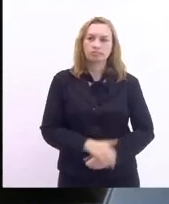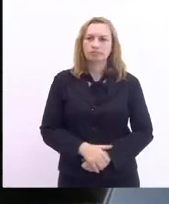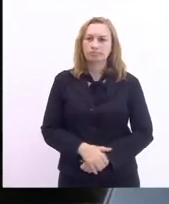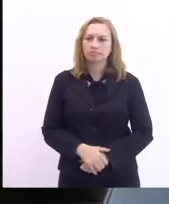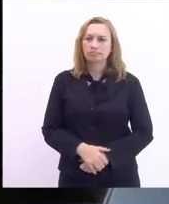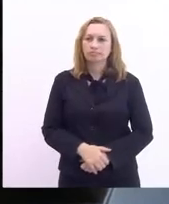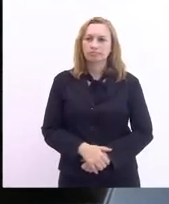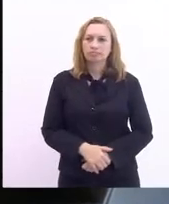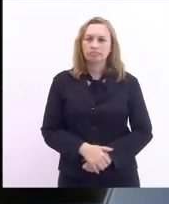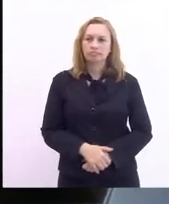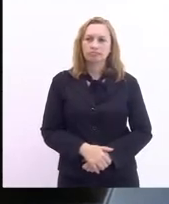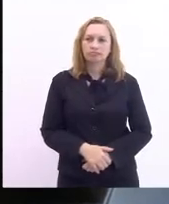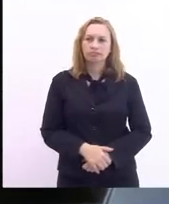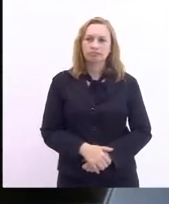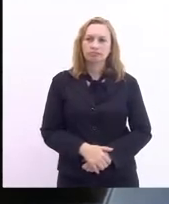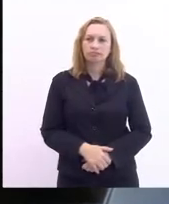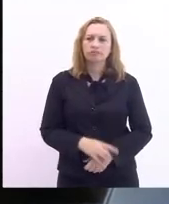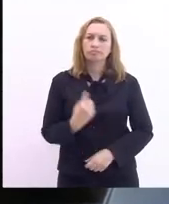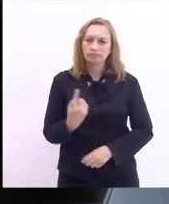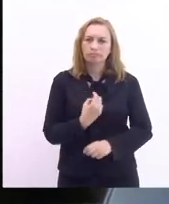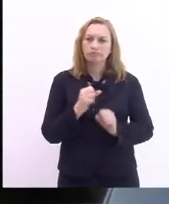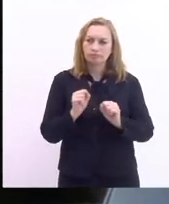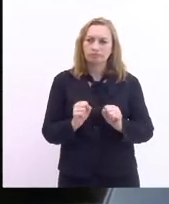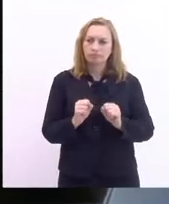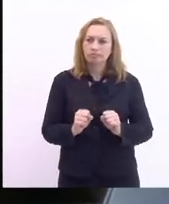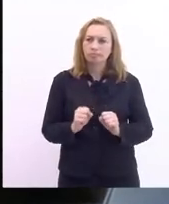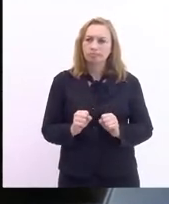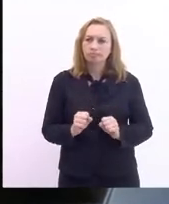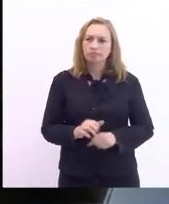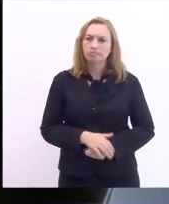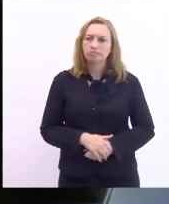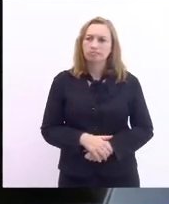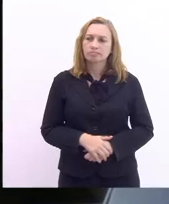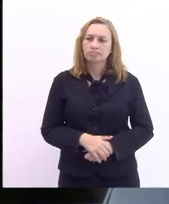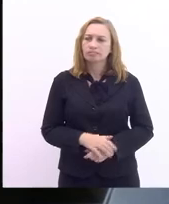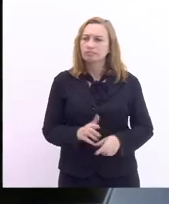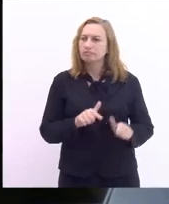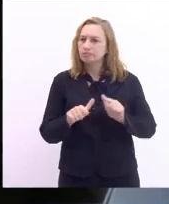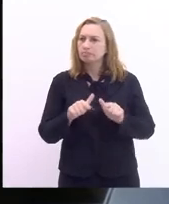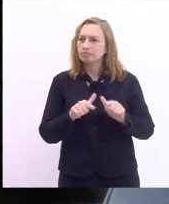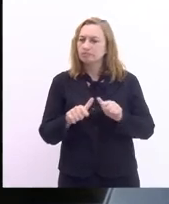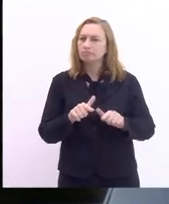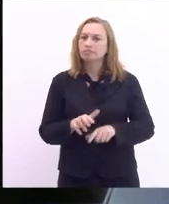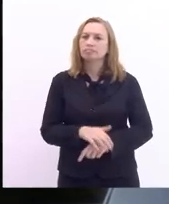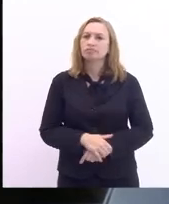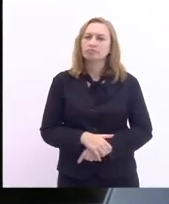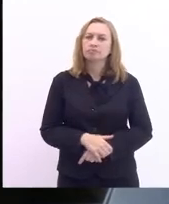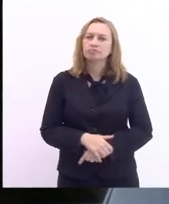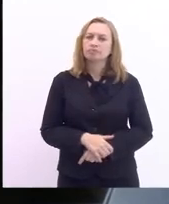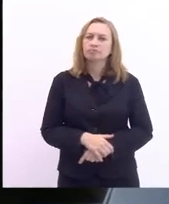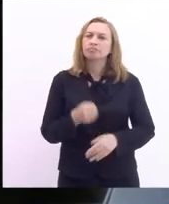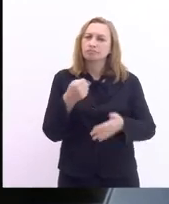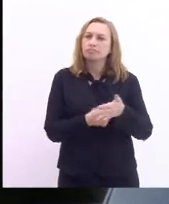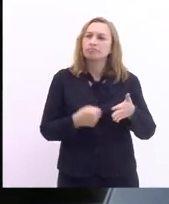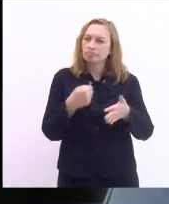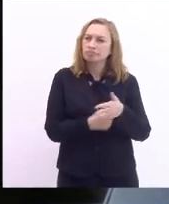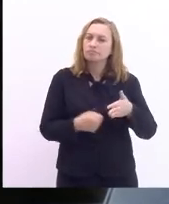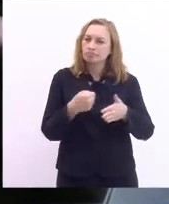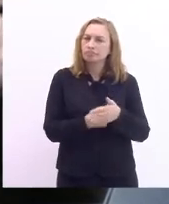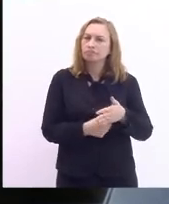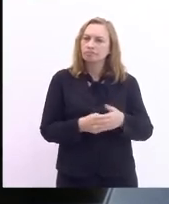ele vai votar e que nós possamos nesse trabalho travar a luta